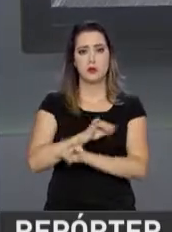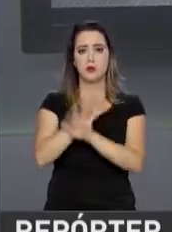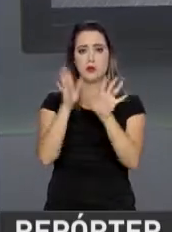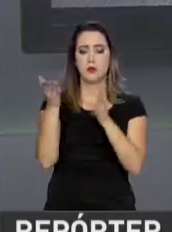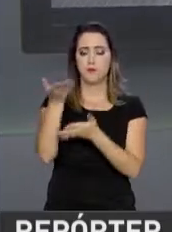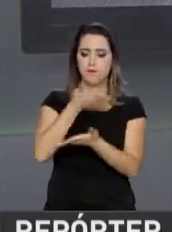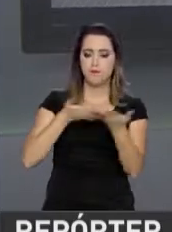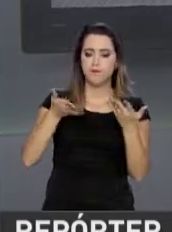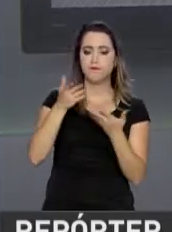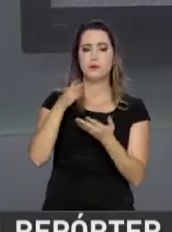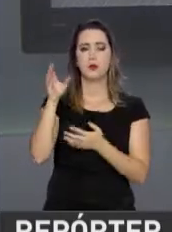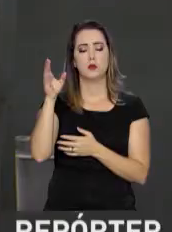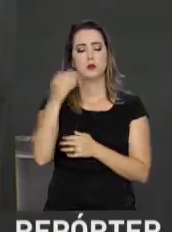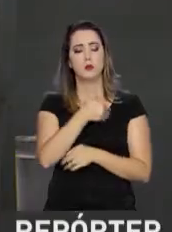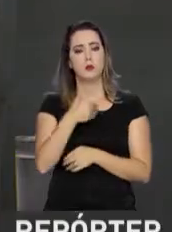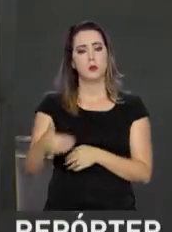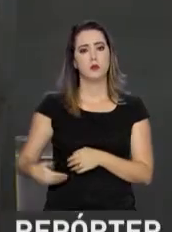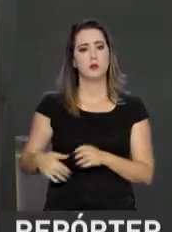e os cidadãos